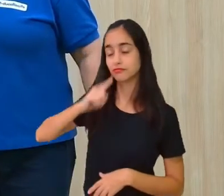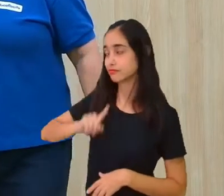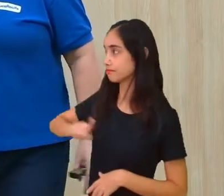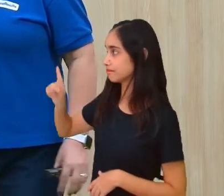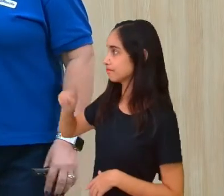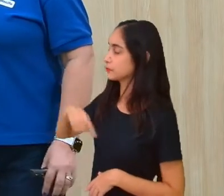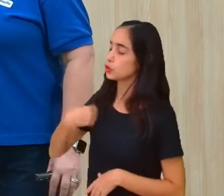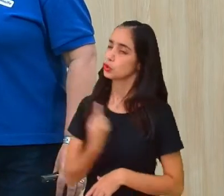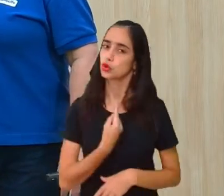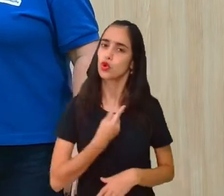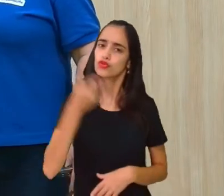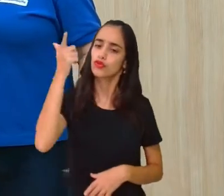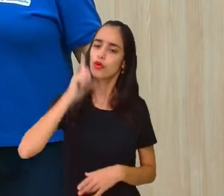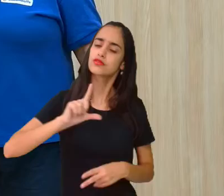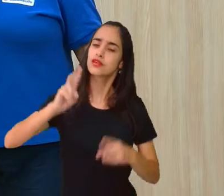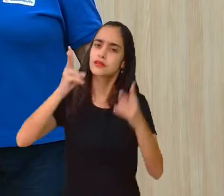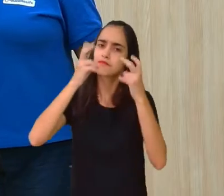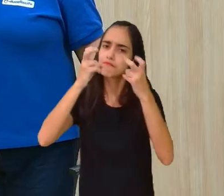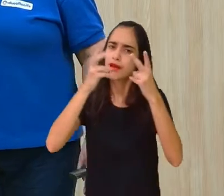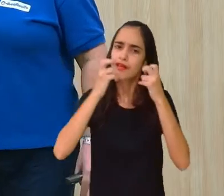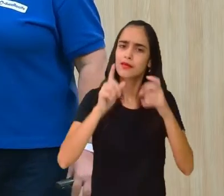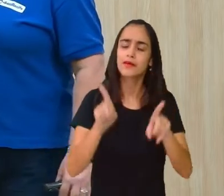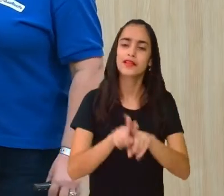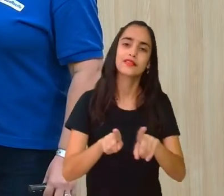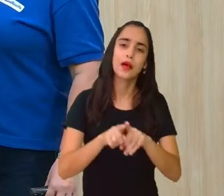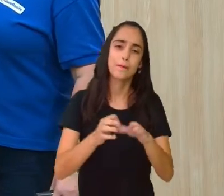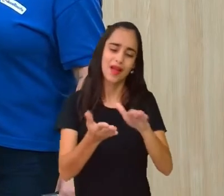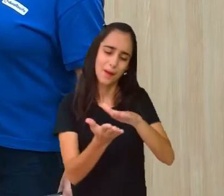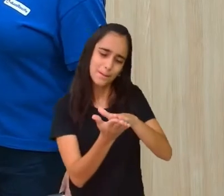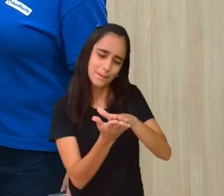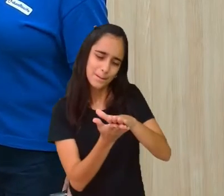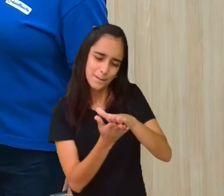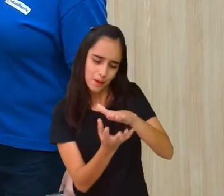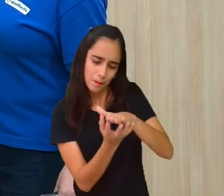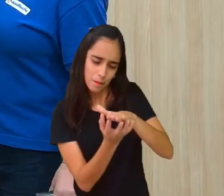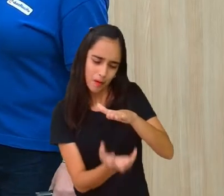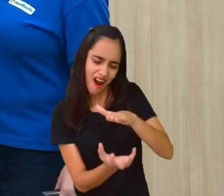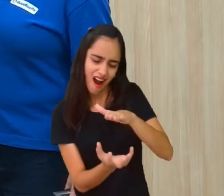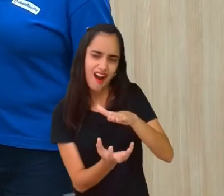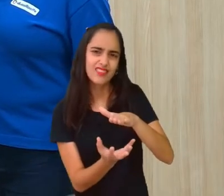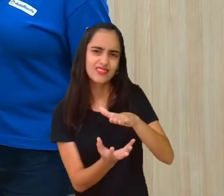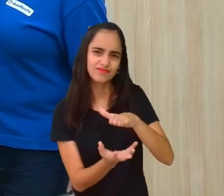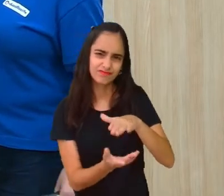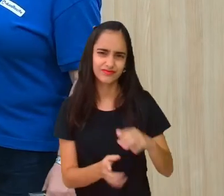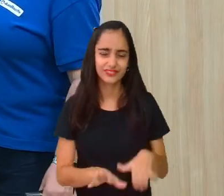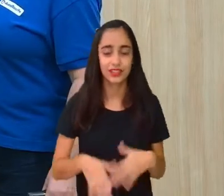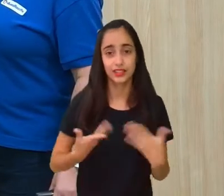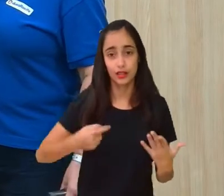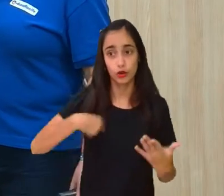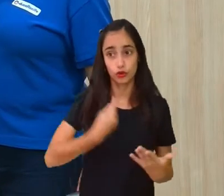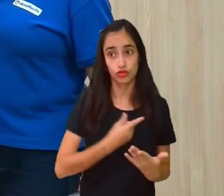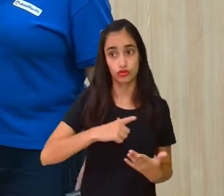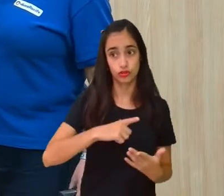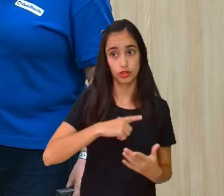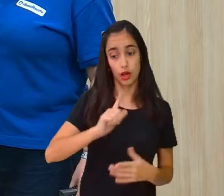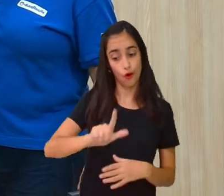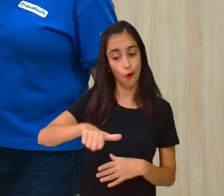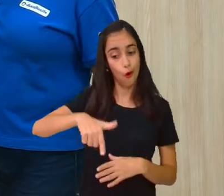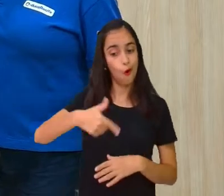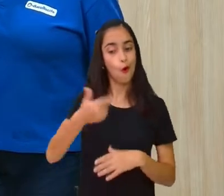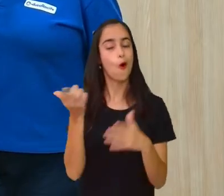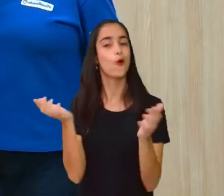consegue ver, né, muitas vezes até o pé inchado, vem agora um conjunto de outro grupo de células chamados